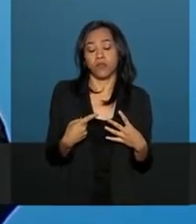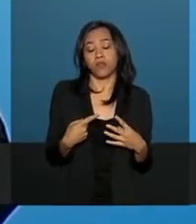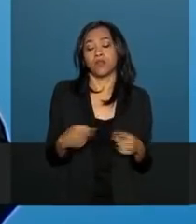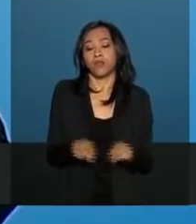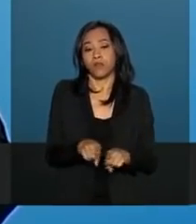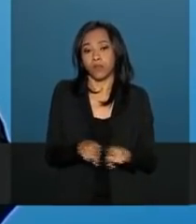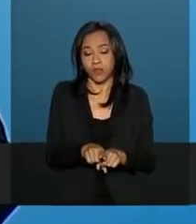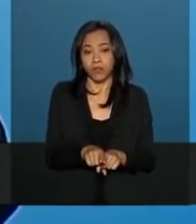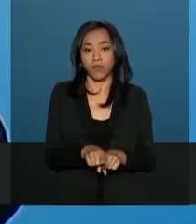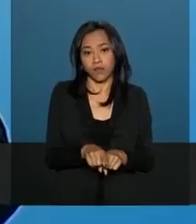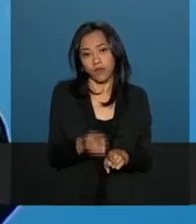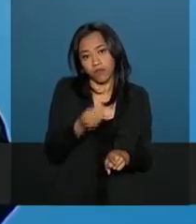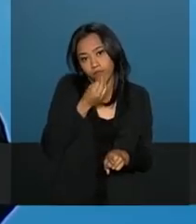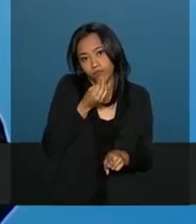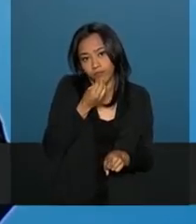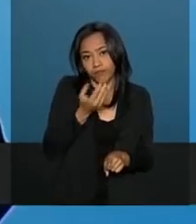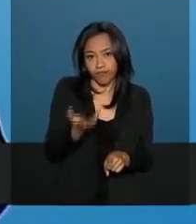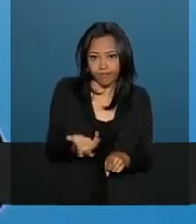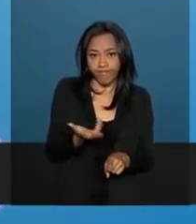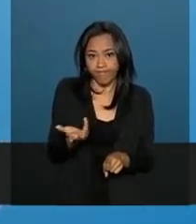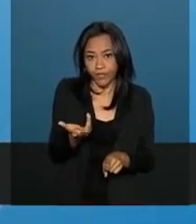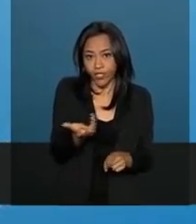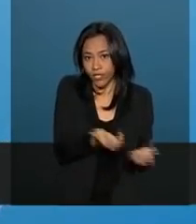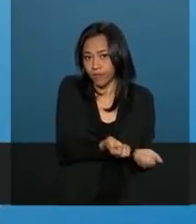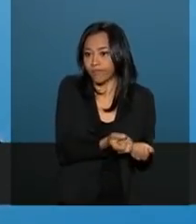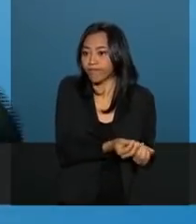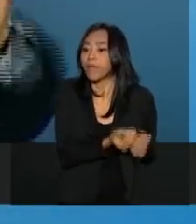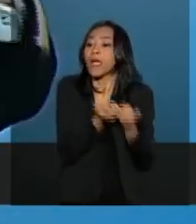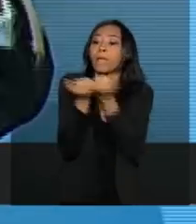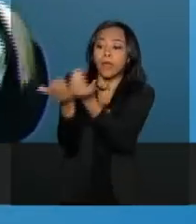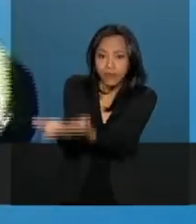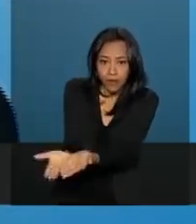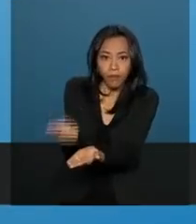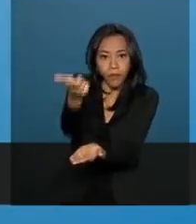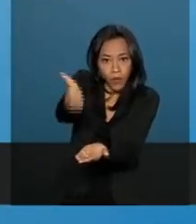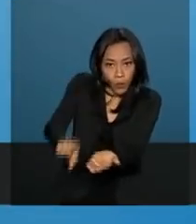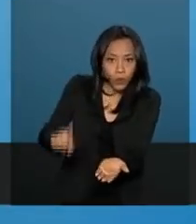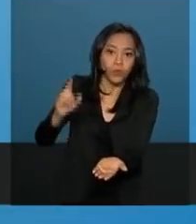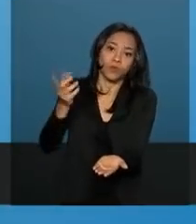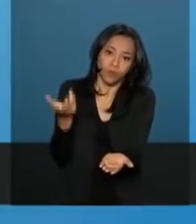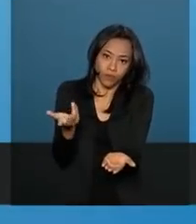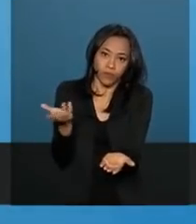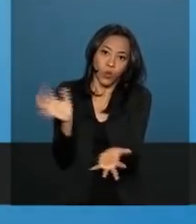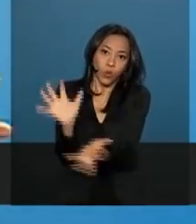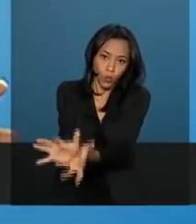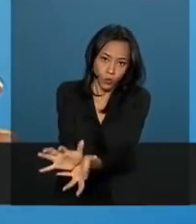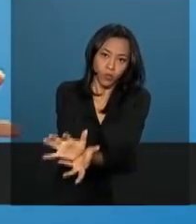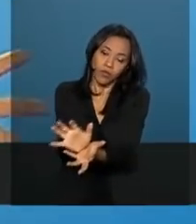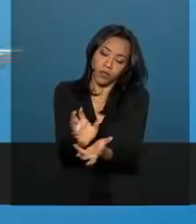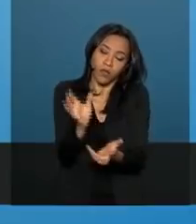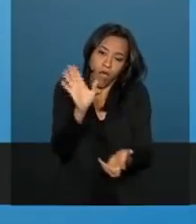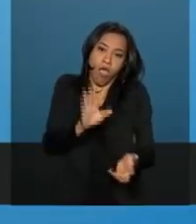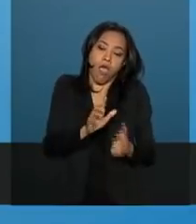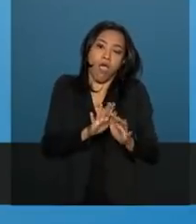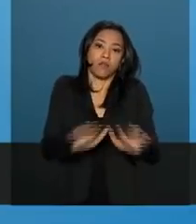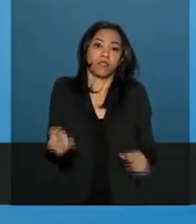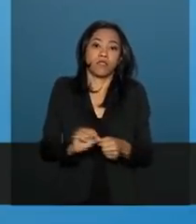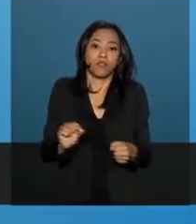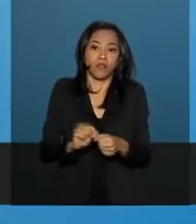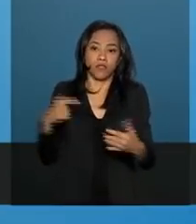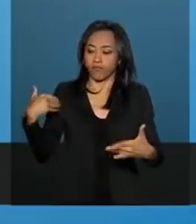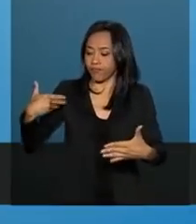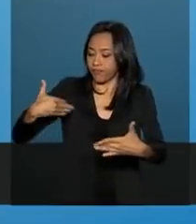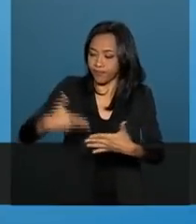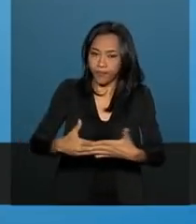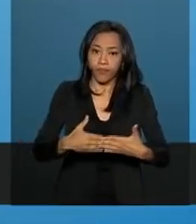ser privatizado, ou concedido, ou autorizado. E foi o que se fez ao longo do tempo. Particularmente